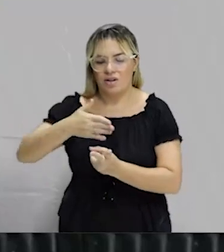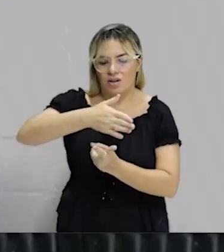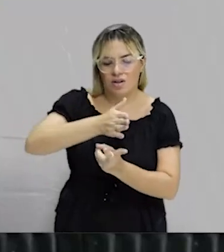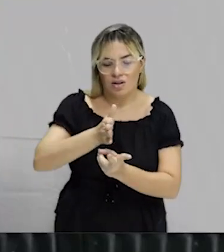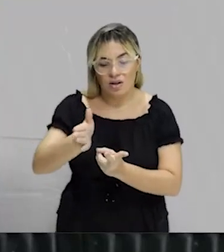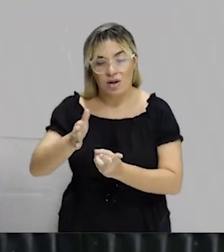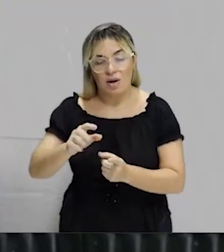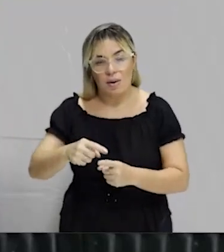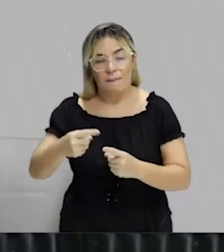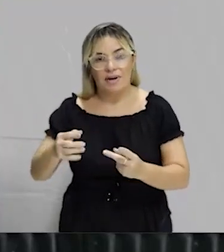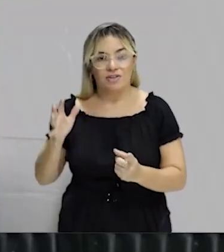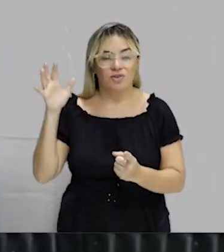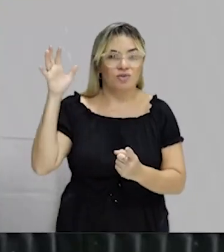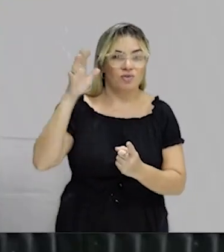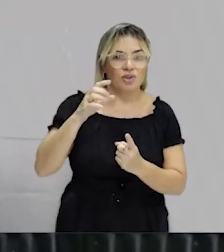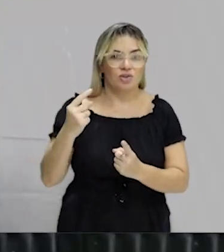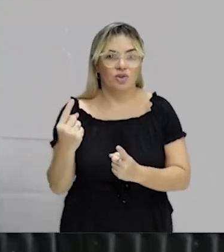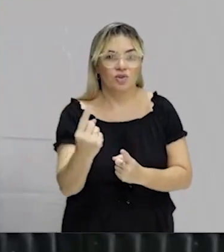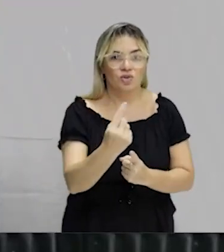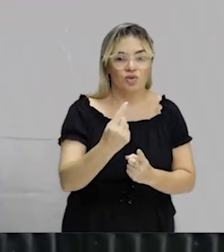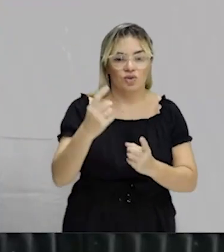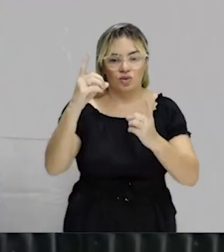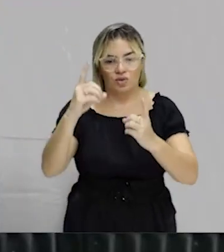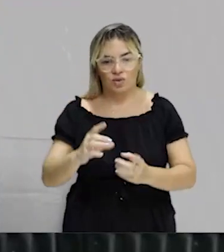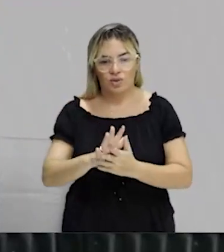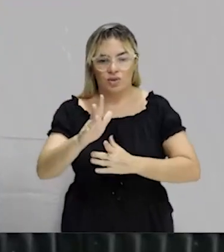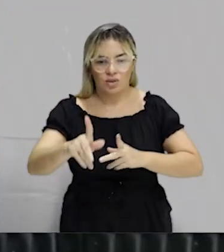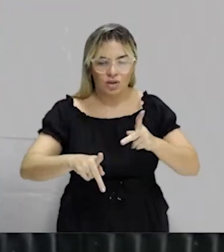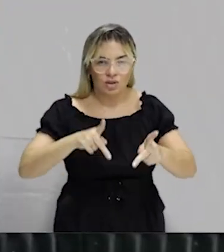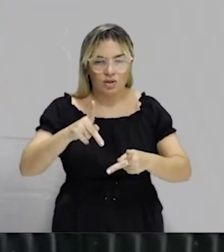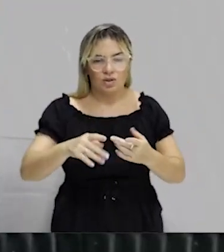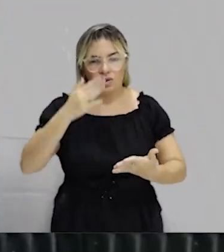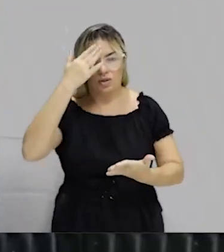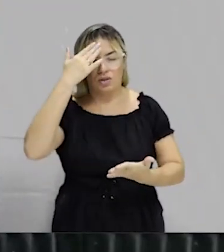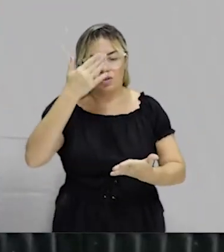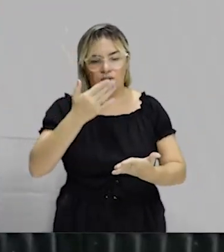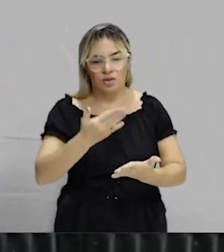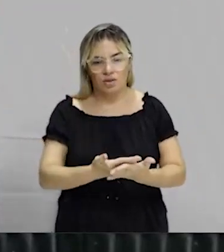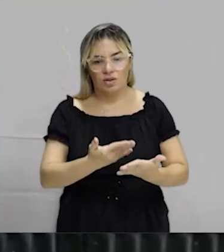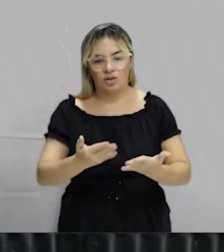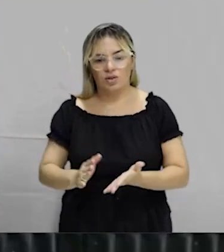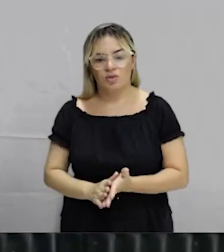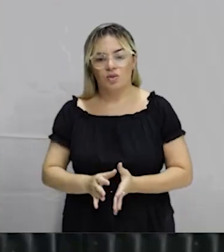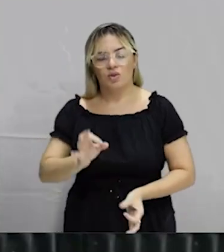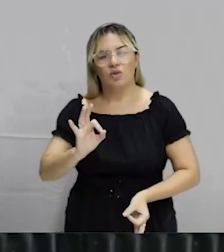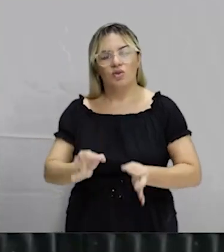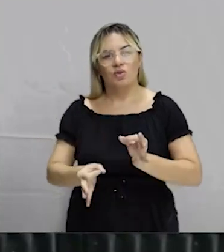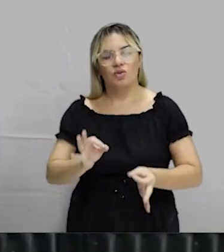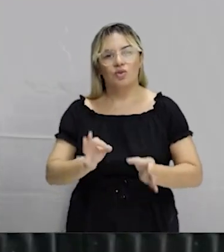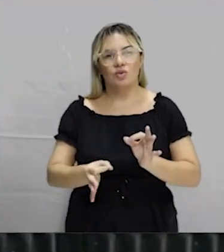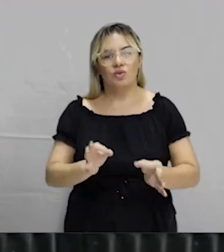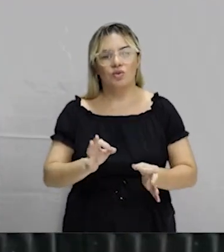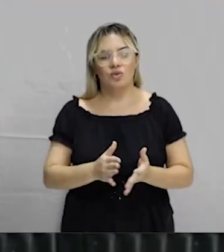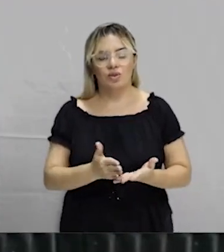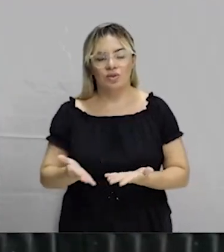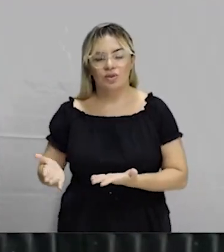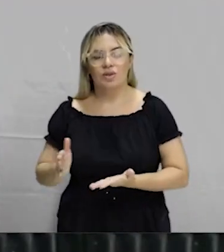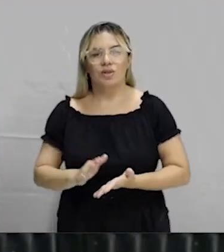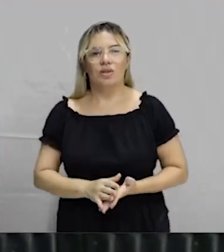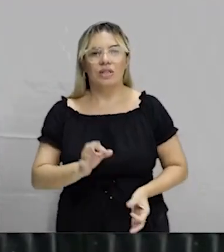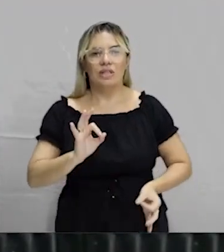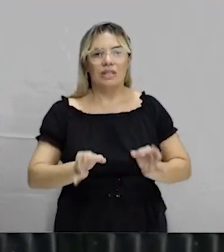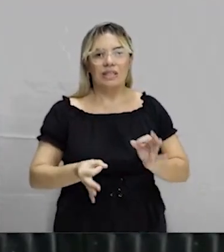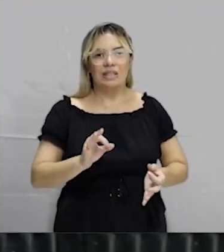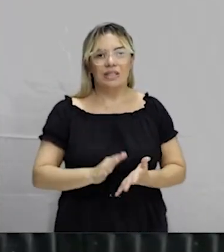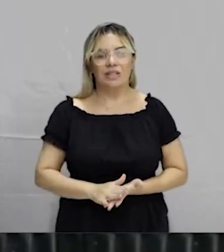tendência monoteísta. Inclusive, esses povos, eles acreditavam no juízo final. Eles diziam que, por